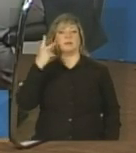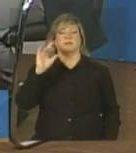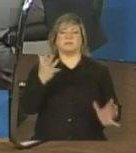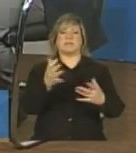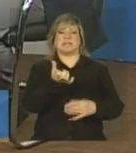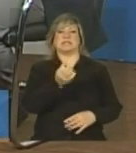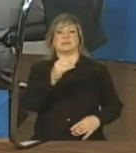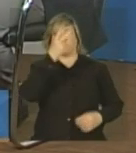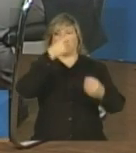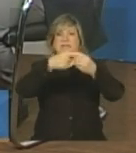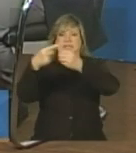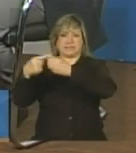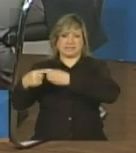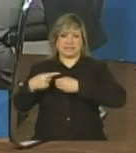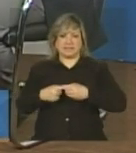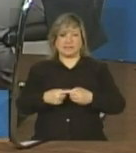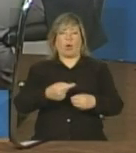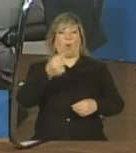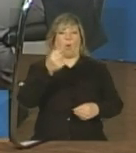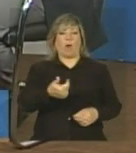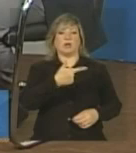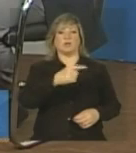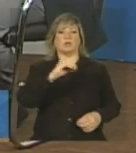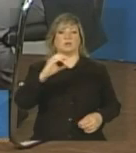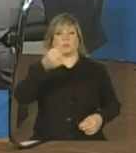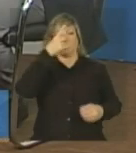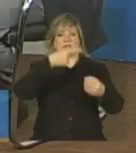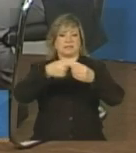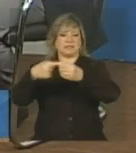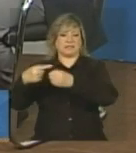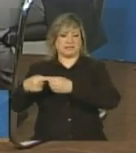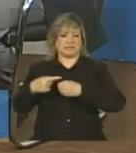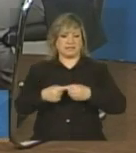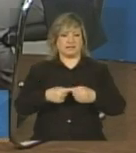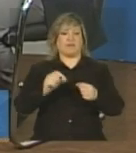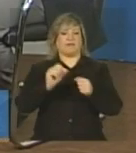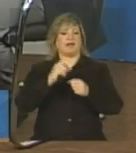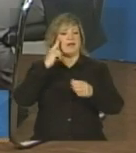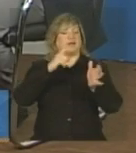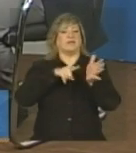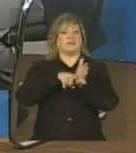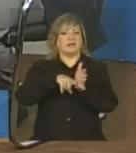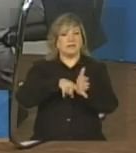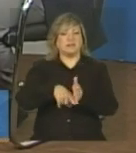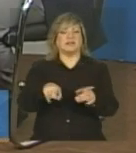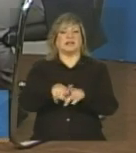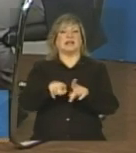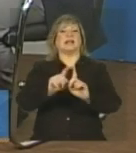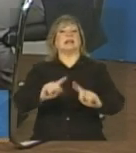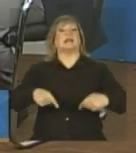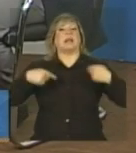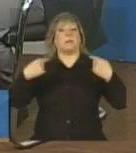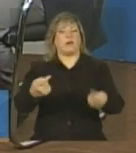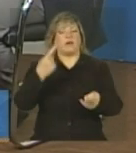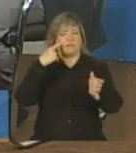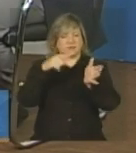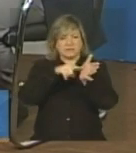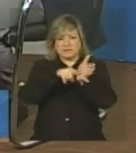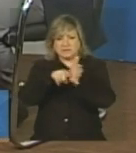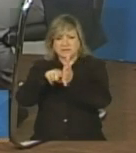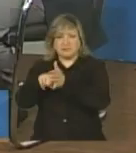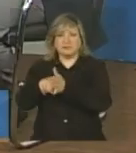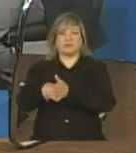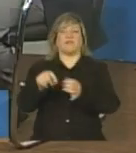60 municípios. Então, são quase 200 municípios por ano que eles fazem a verificação. Eles, depois dessa verificação,